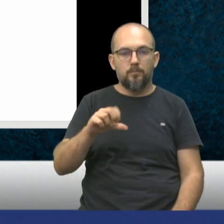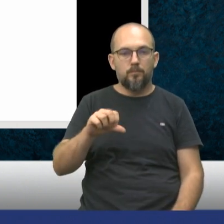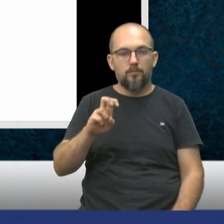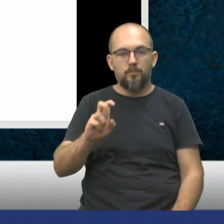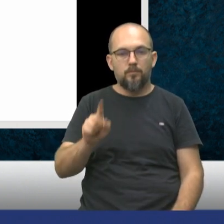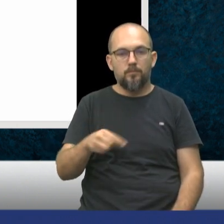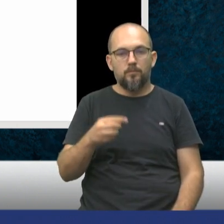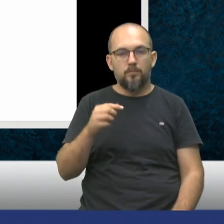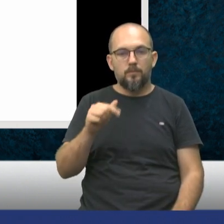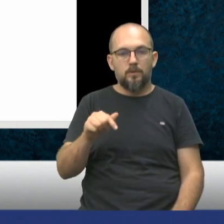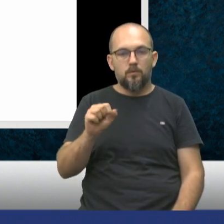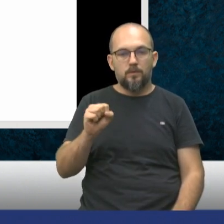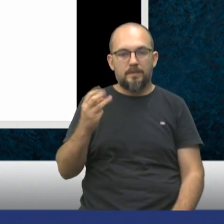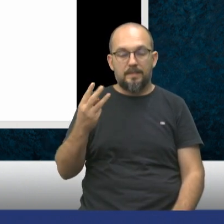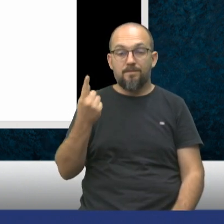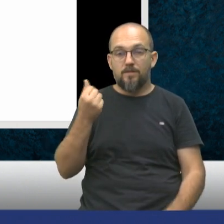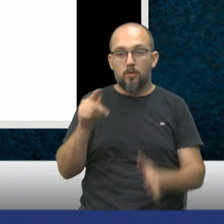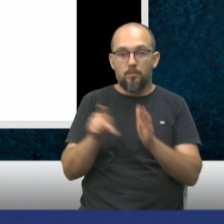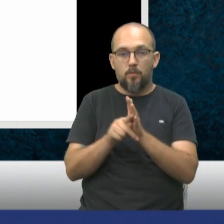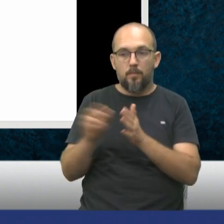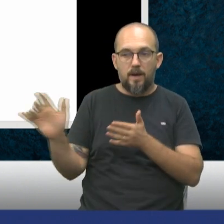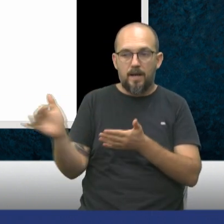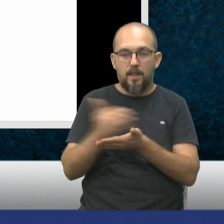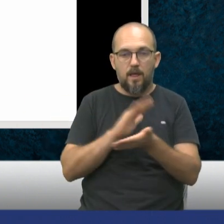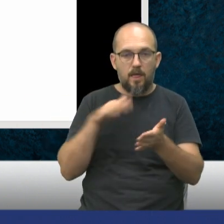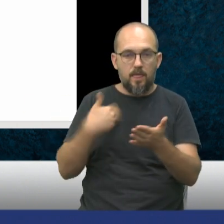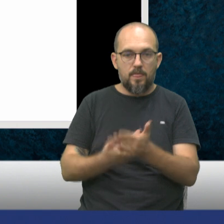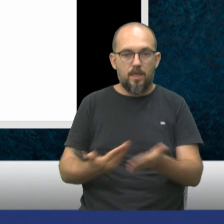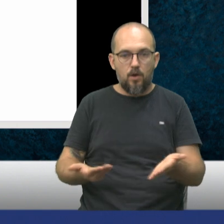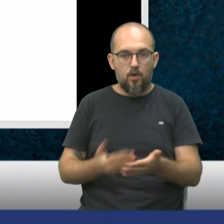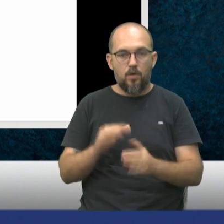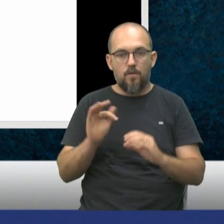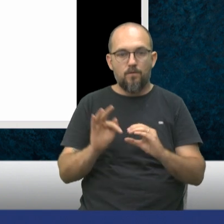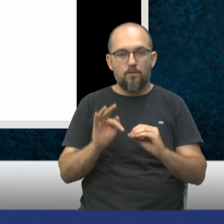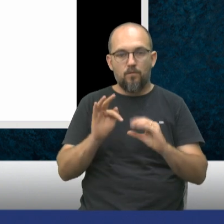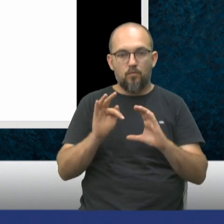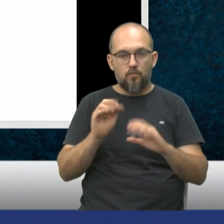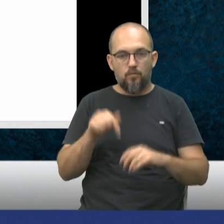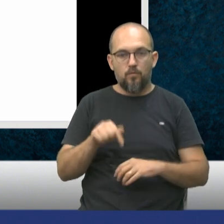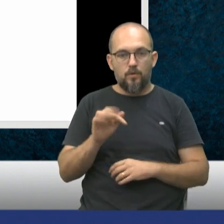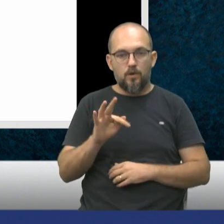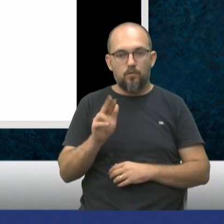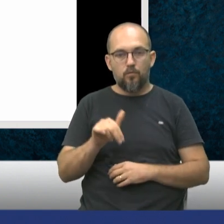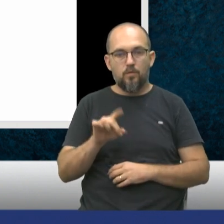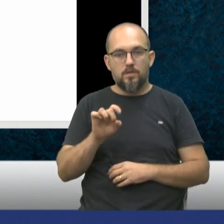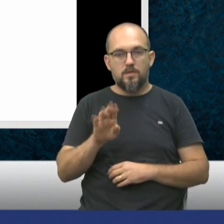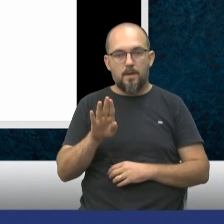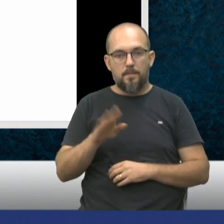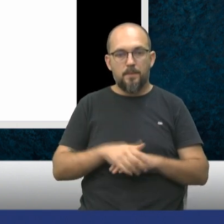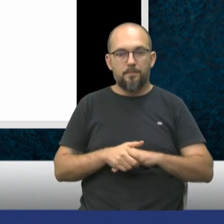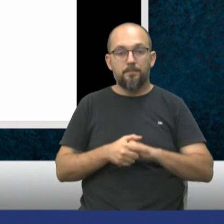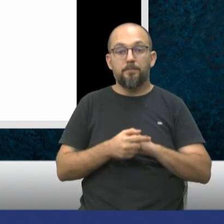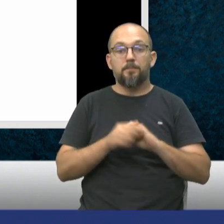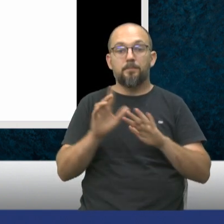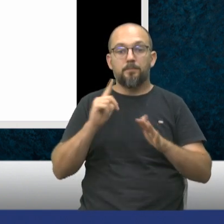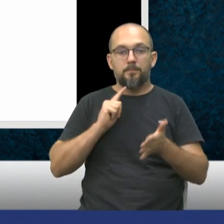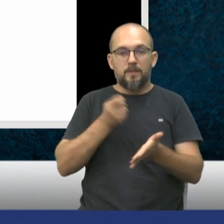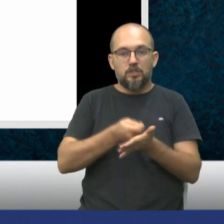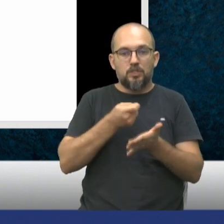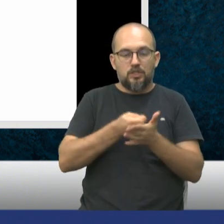29.395.983. Isso é o valor que foi arrecadado até agora do Fundeb. E aí tem a exigência da aplicação